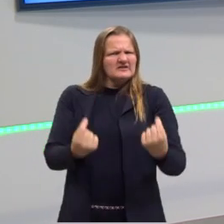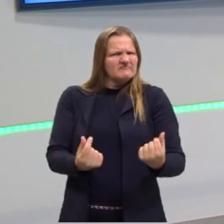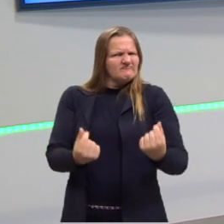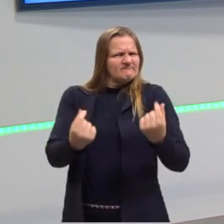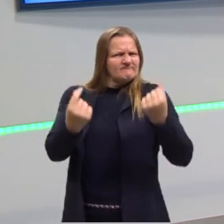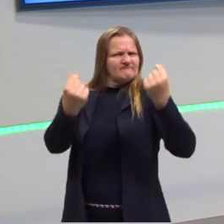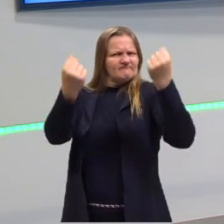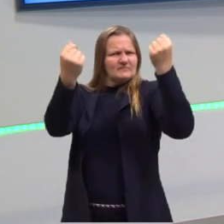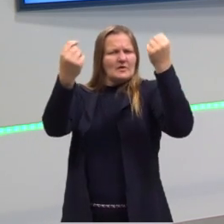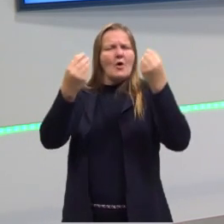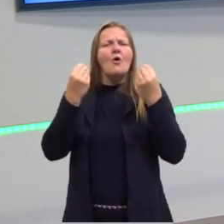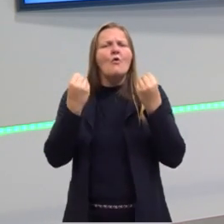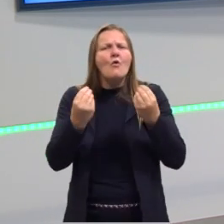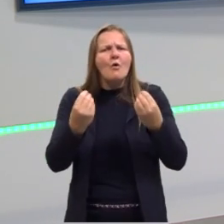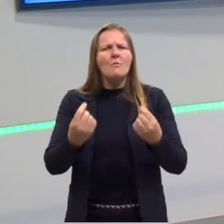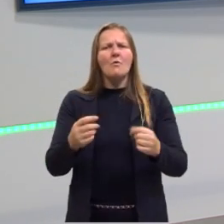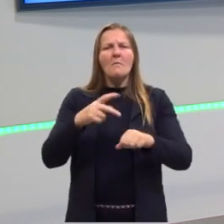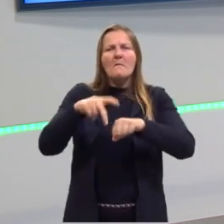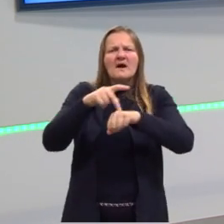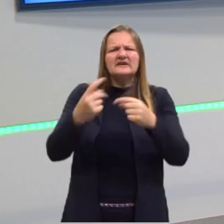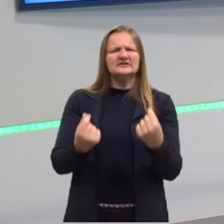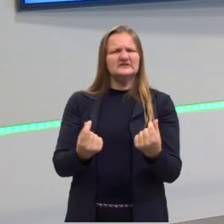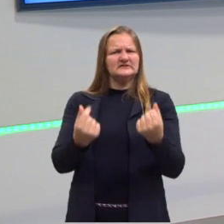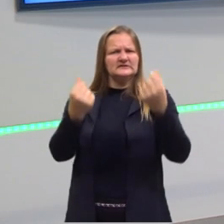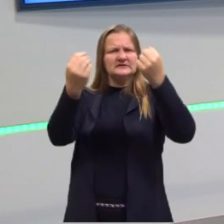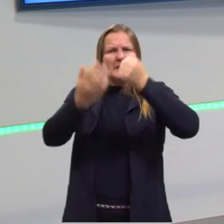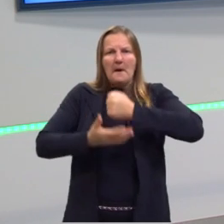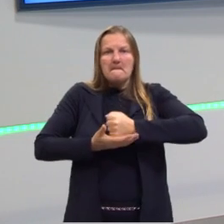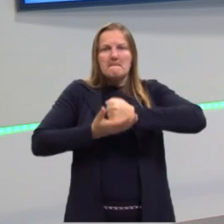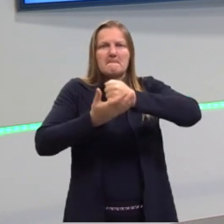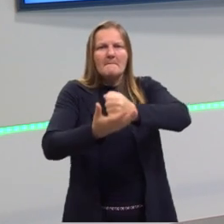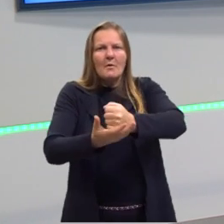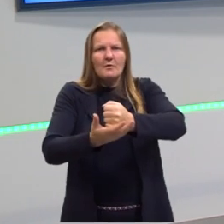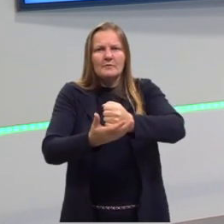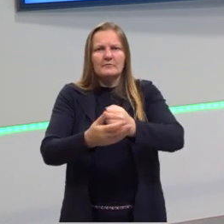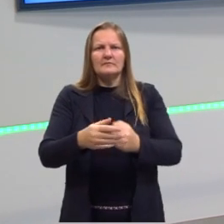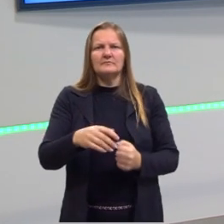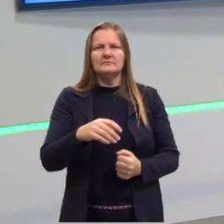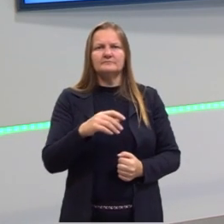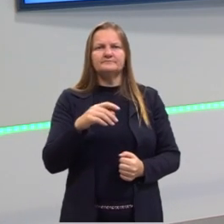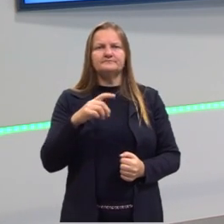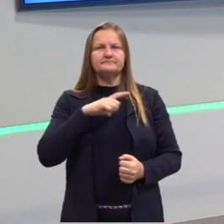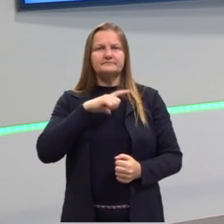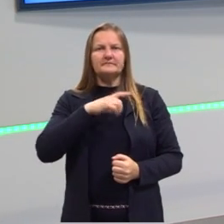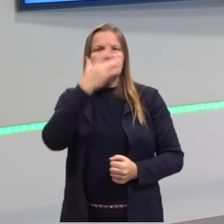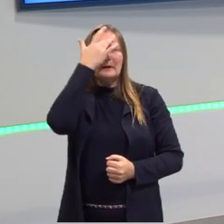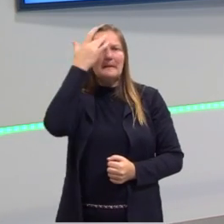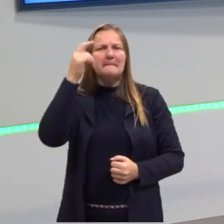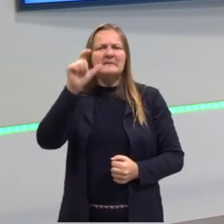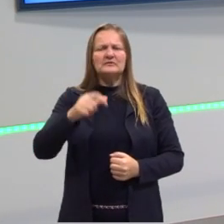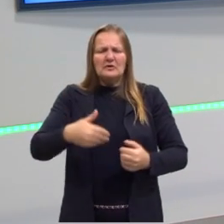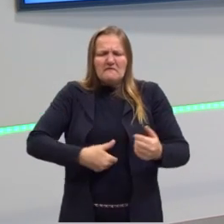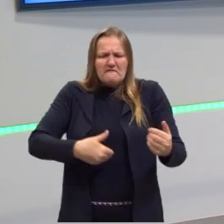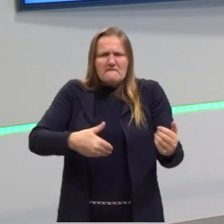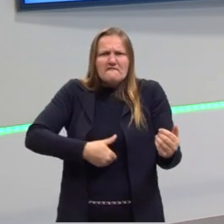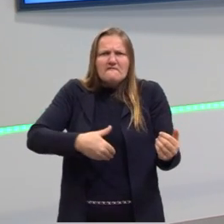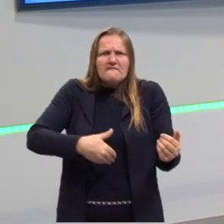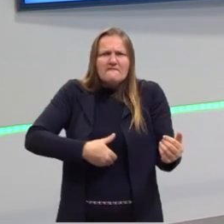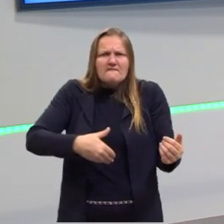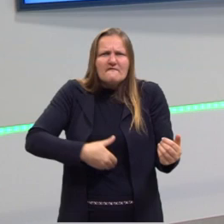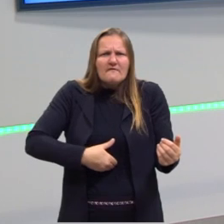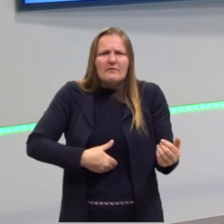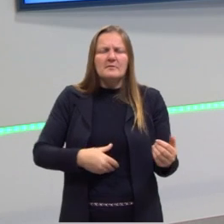e como as grandes riquezas colaboram para que a gente tem a pessoas passando fome